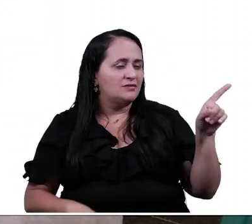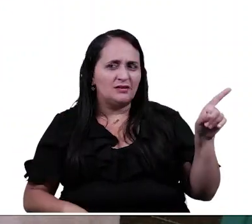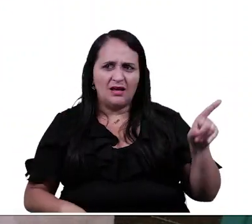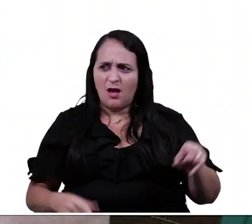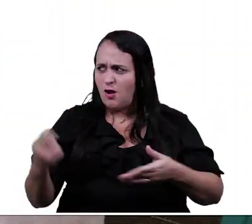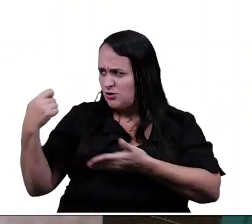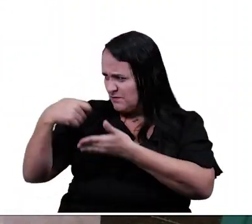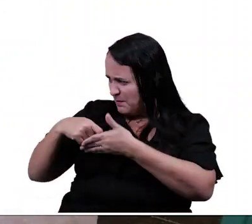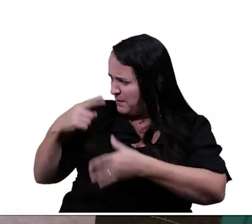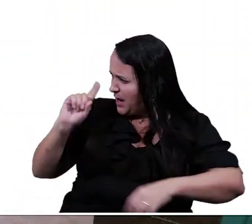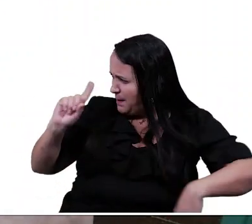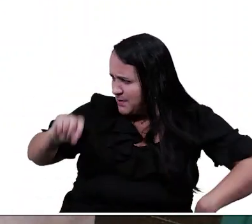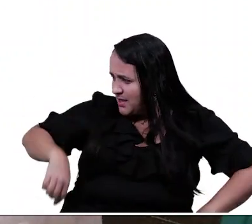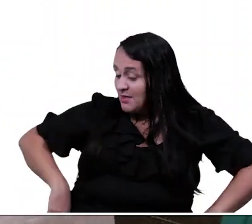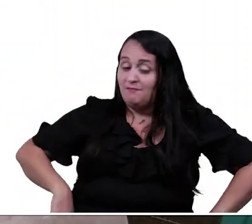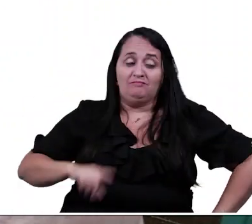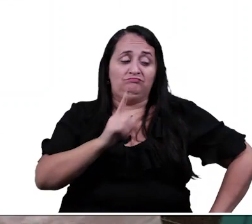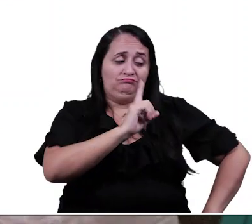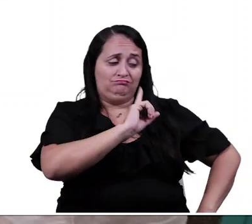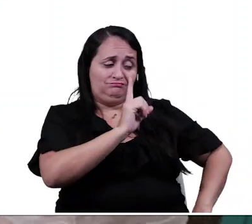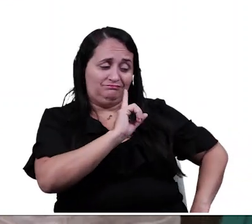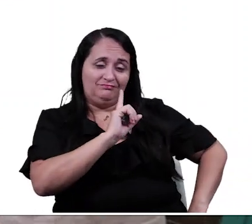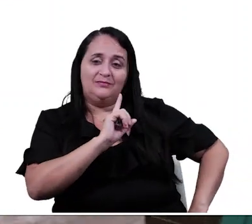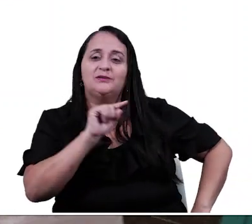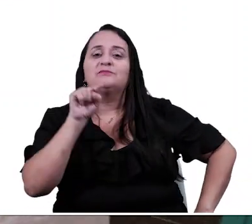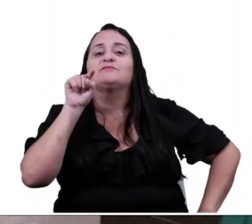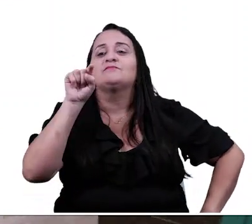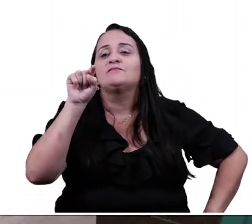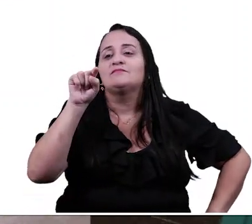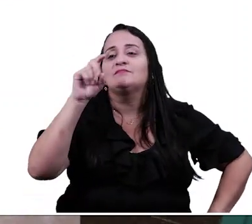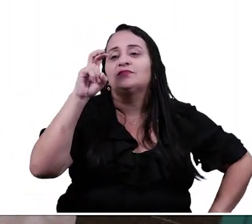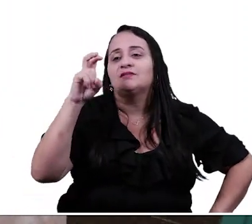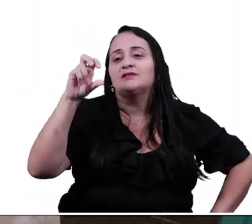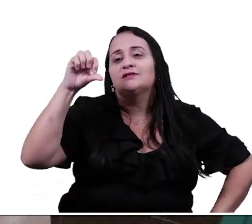da Nadia, tá? Oxe, não vai pronto. Pagar a minha, não? Eu não. O seu deu